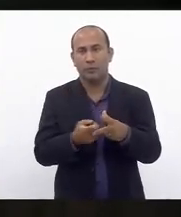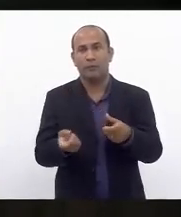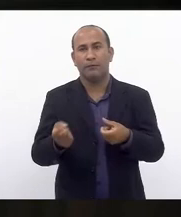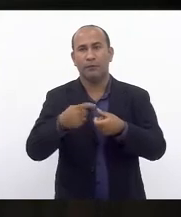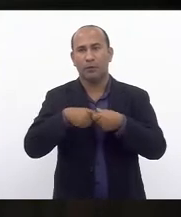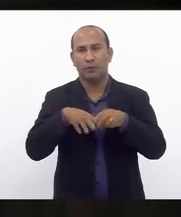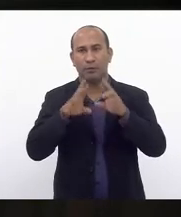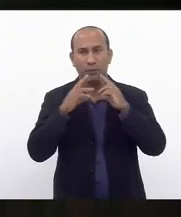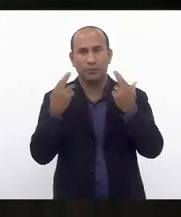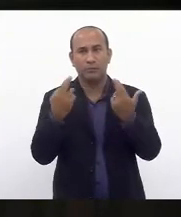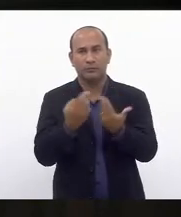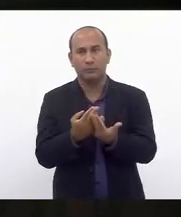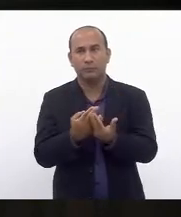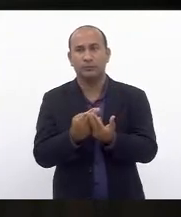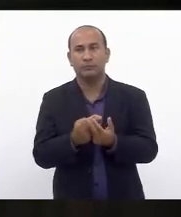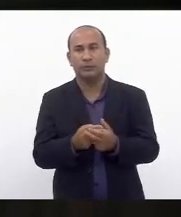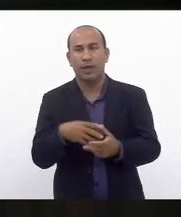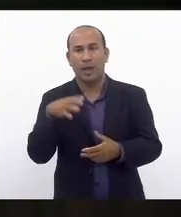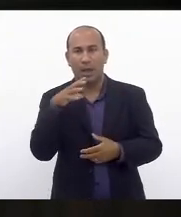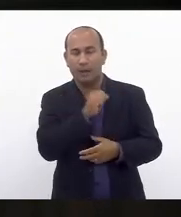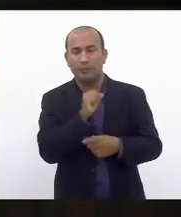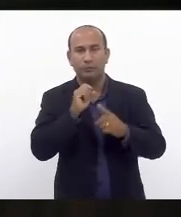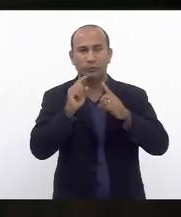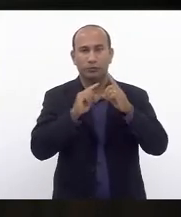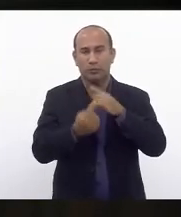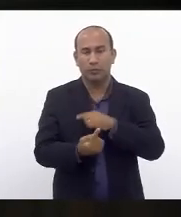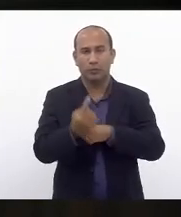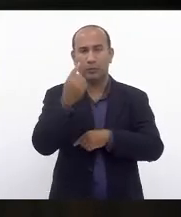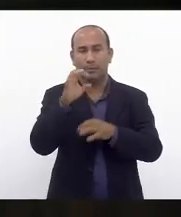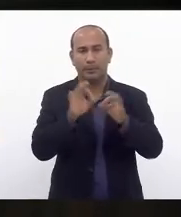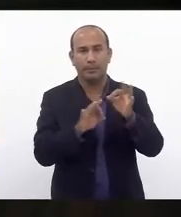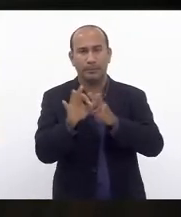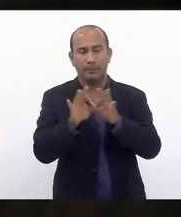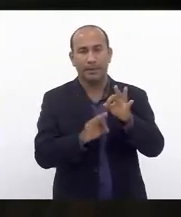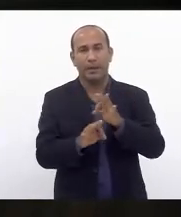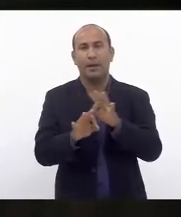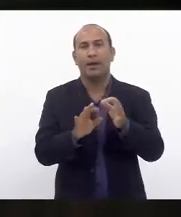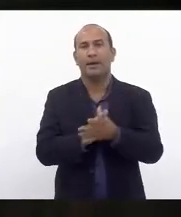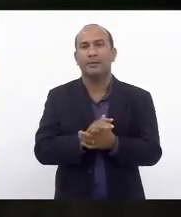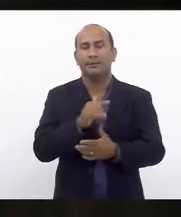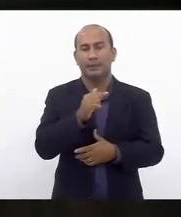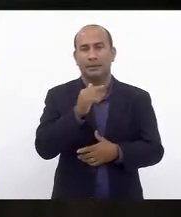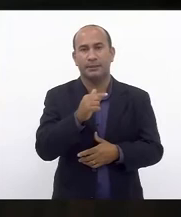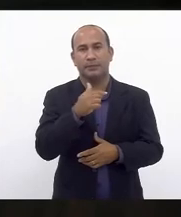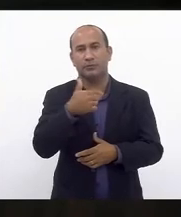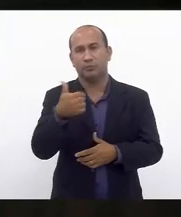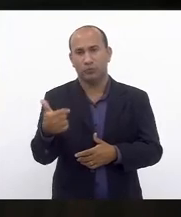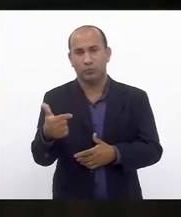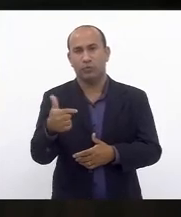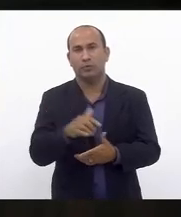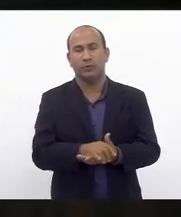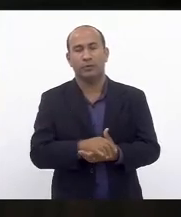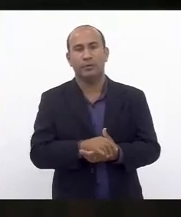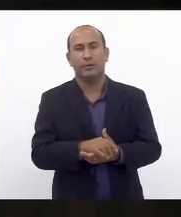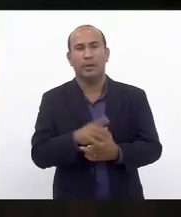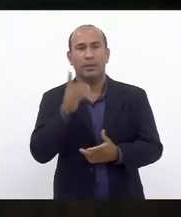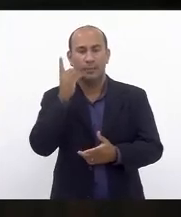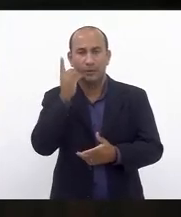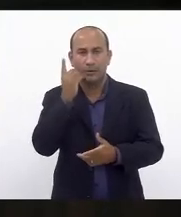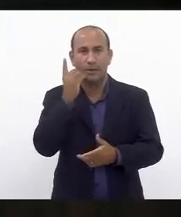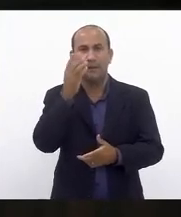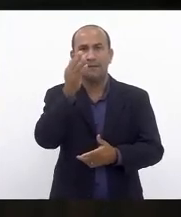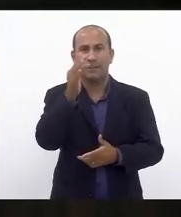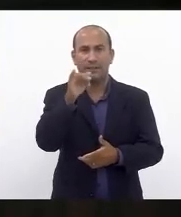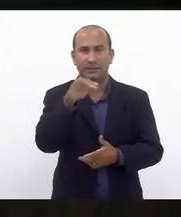comissões. Anuncio, em regime de urgência, em discussão única, projeto de resolução número 7772, de autoria das deputadas